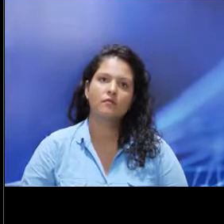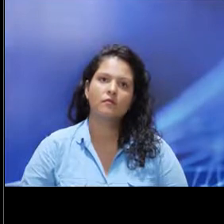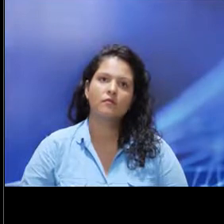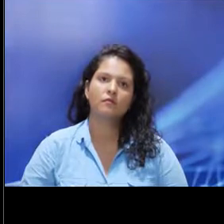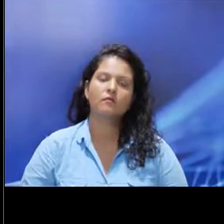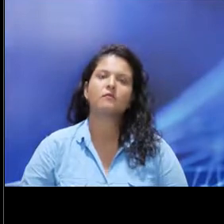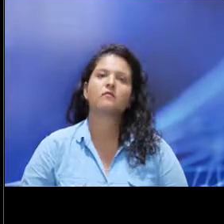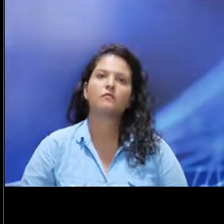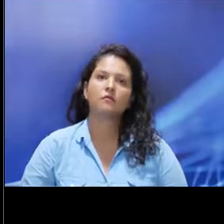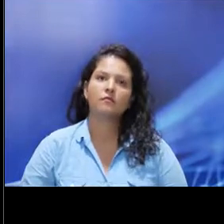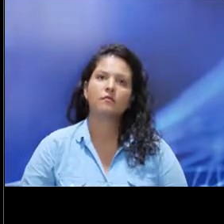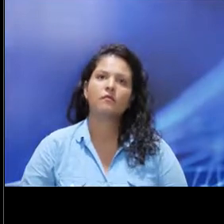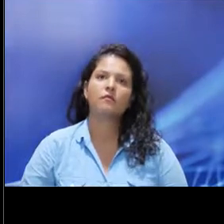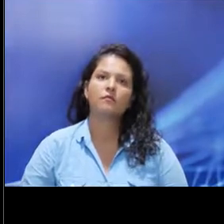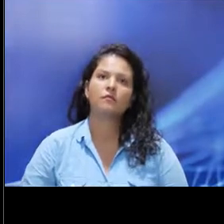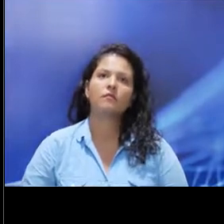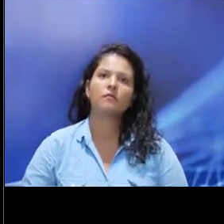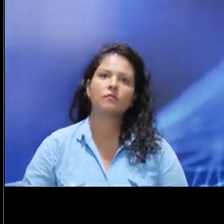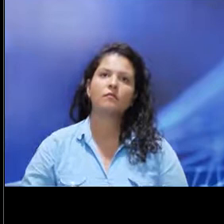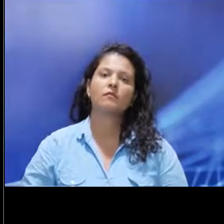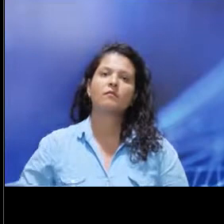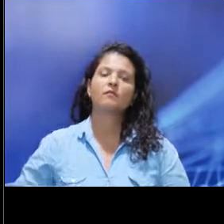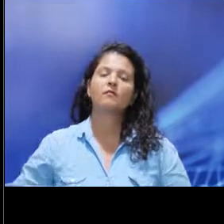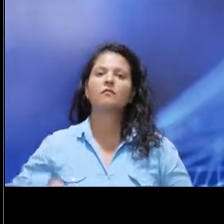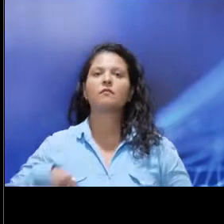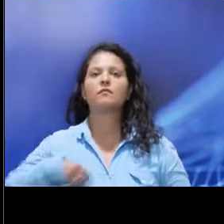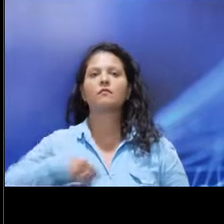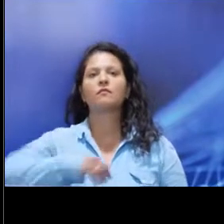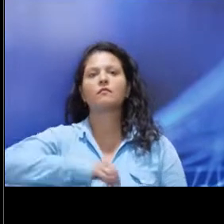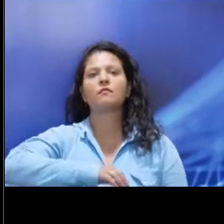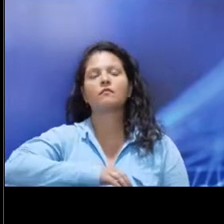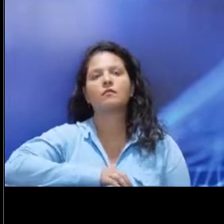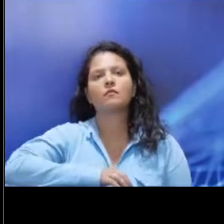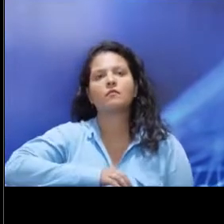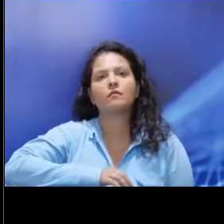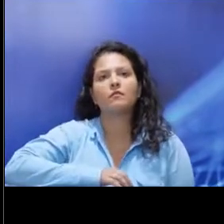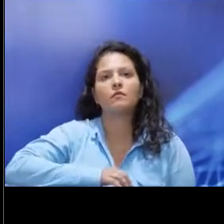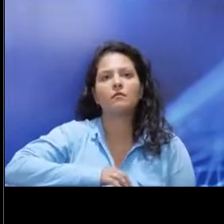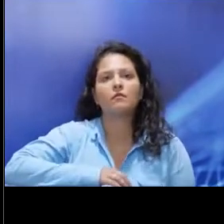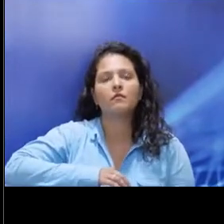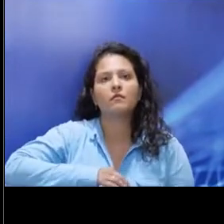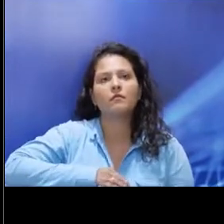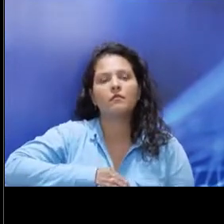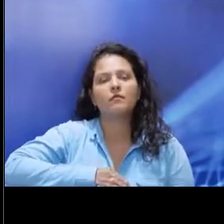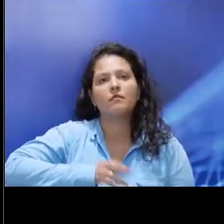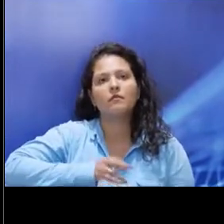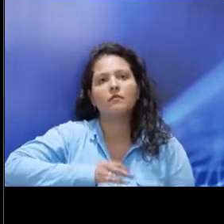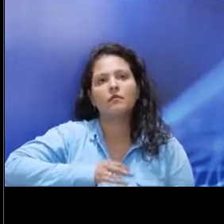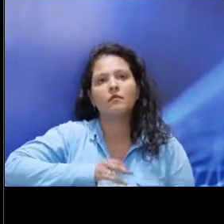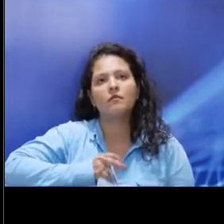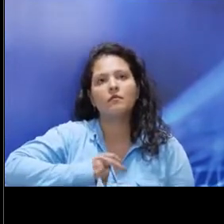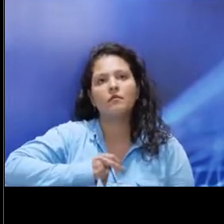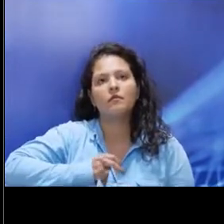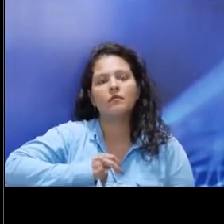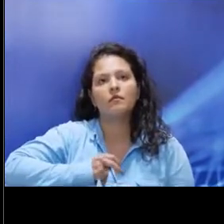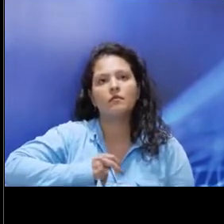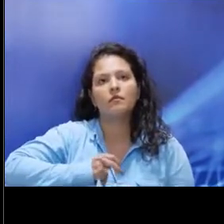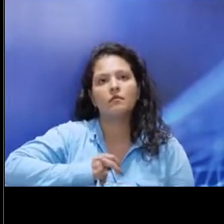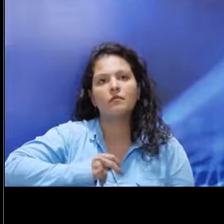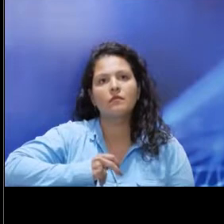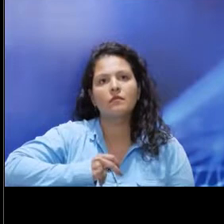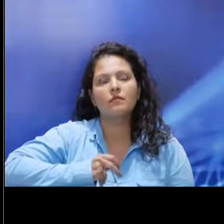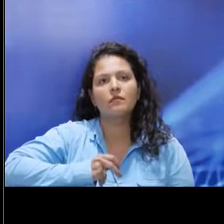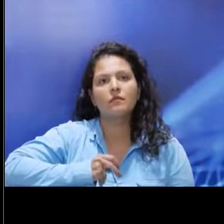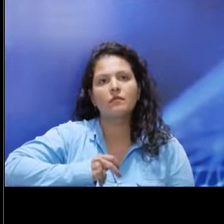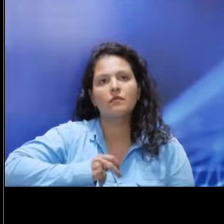não deixa ela crescer. Tá? Então, assim, é extremamente importante saber o que nós